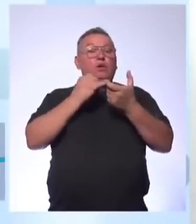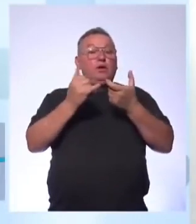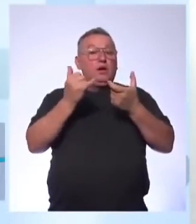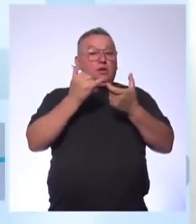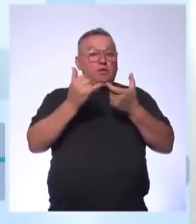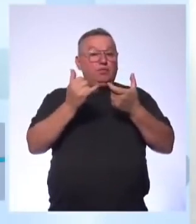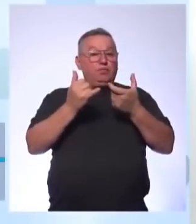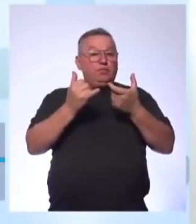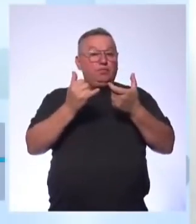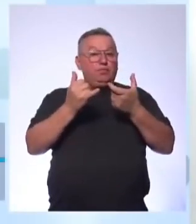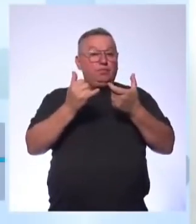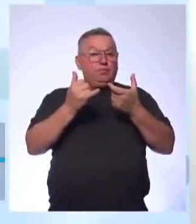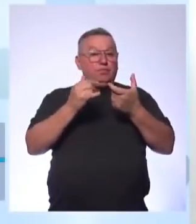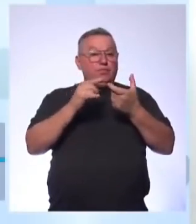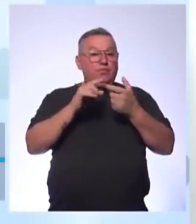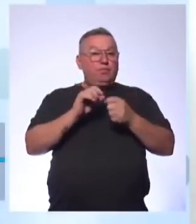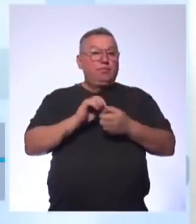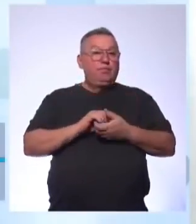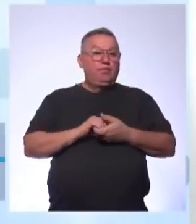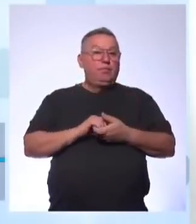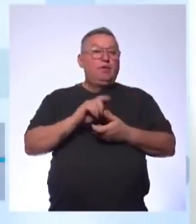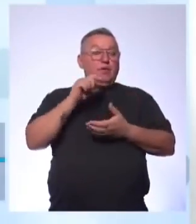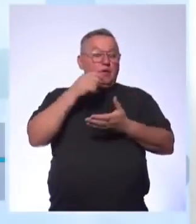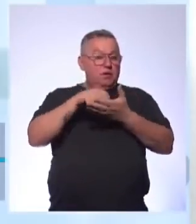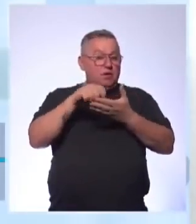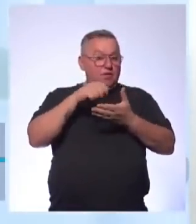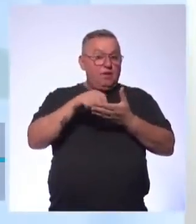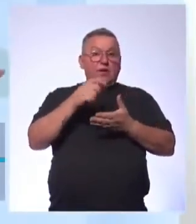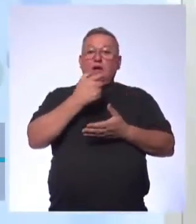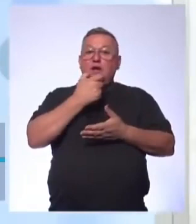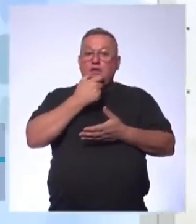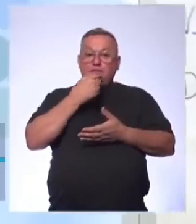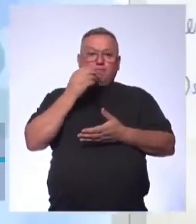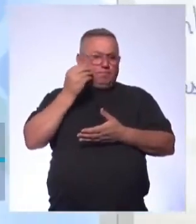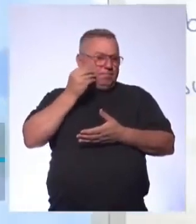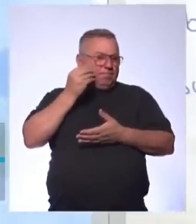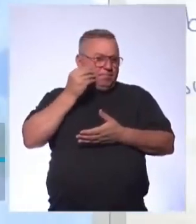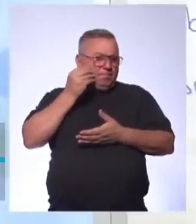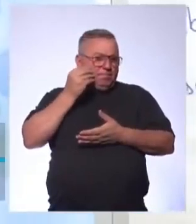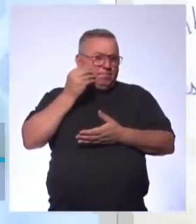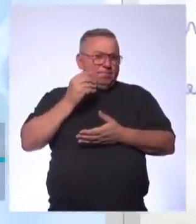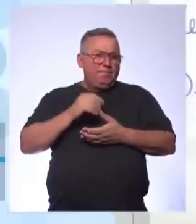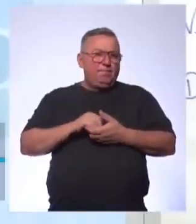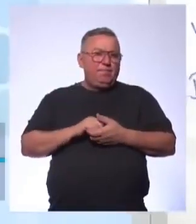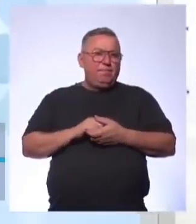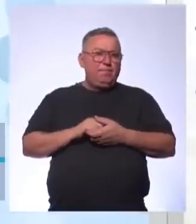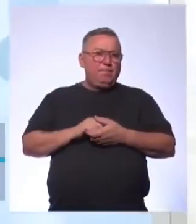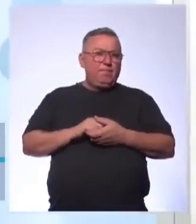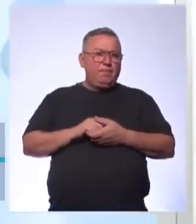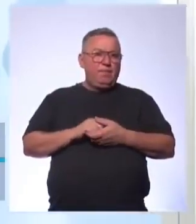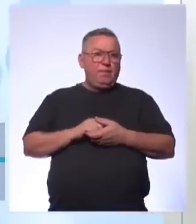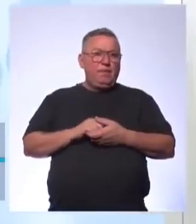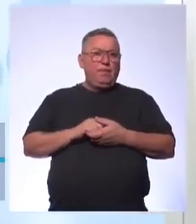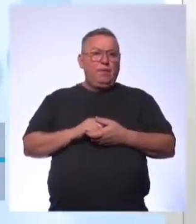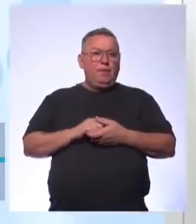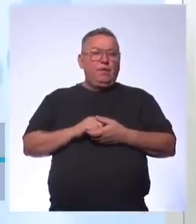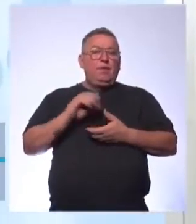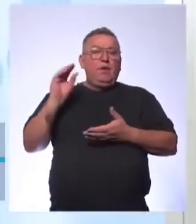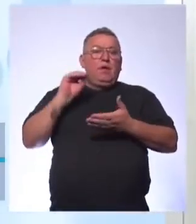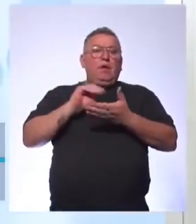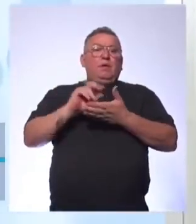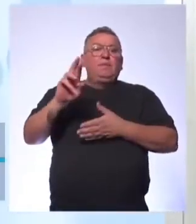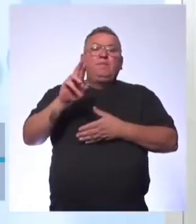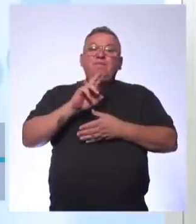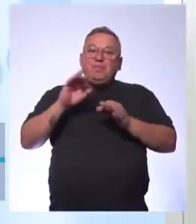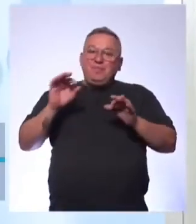Não esqueçam. Try to answer in English. Tente escrever em inglês. Put complete answer. Coloque